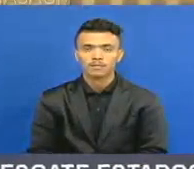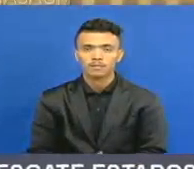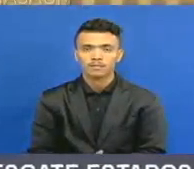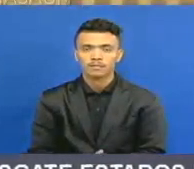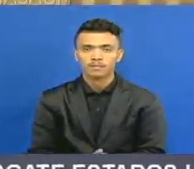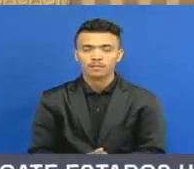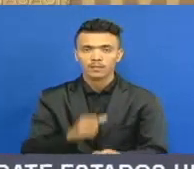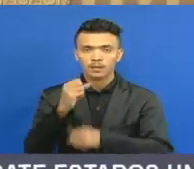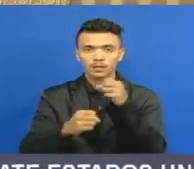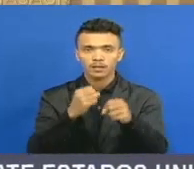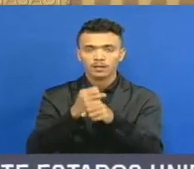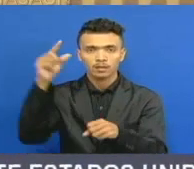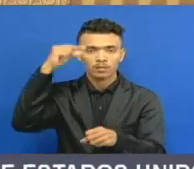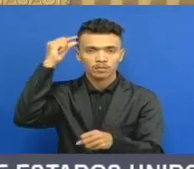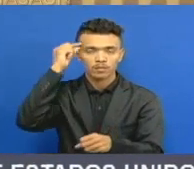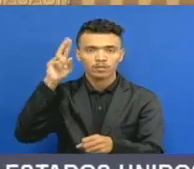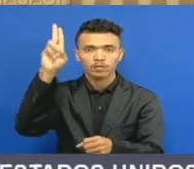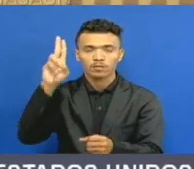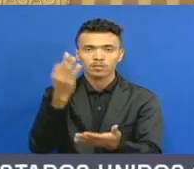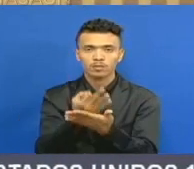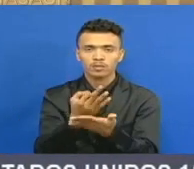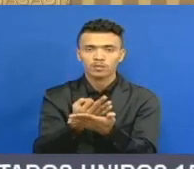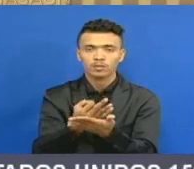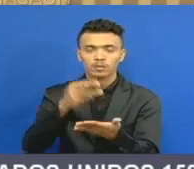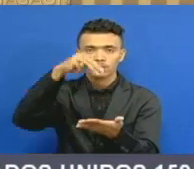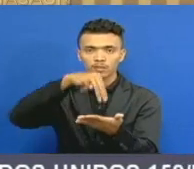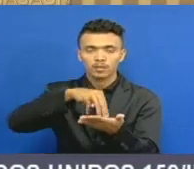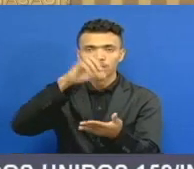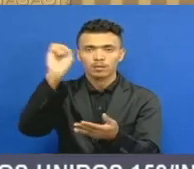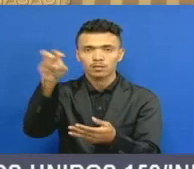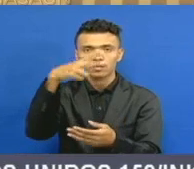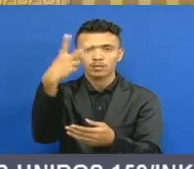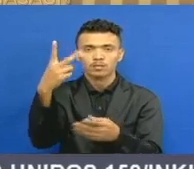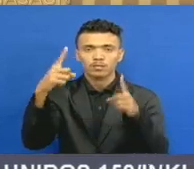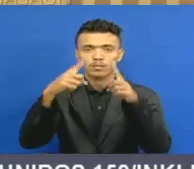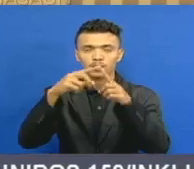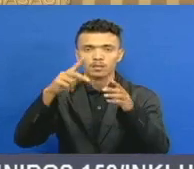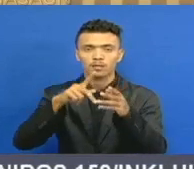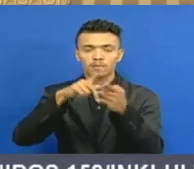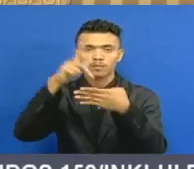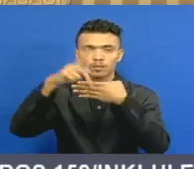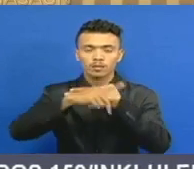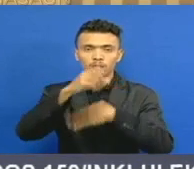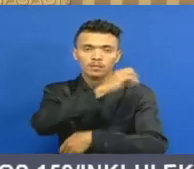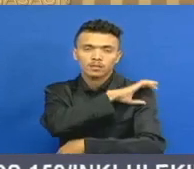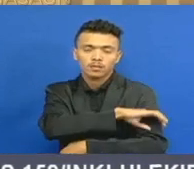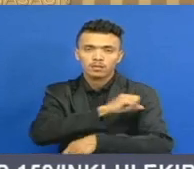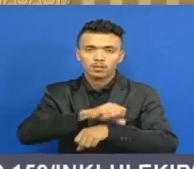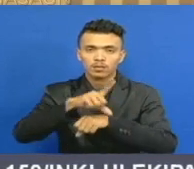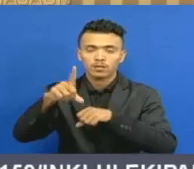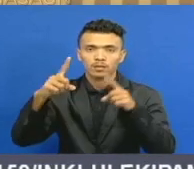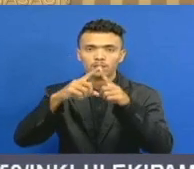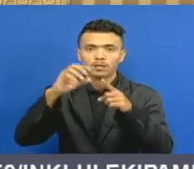Cada tira o governo gasta os 100 dólares americanos, milhão sanulores em rua e o programa segurança social e titulares